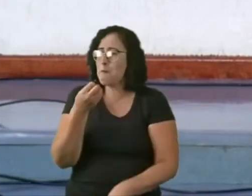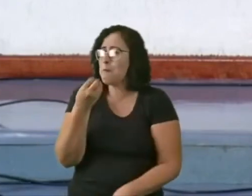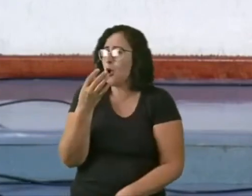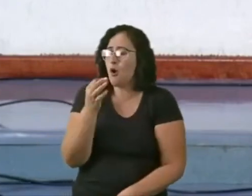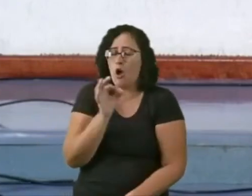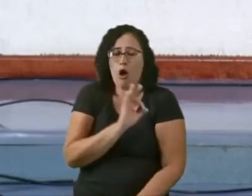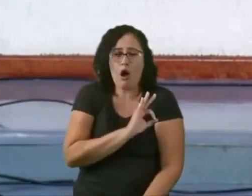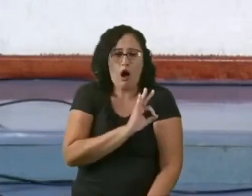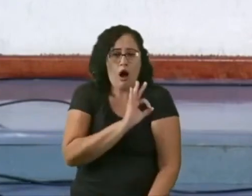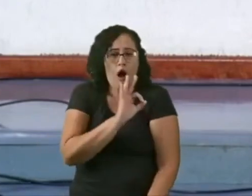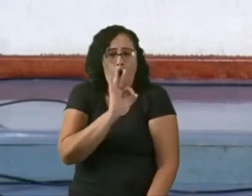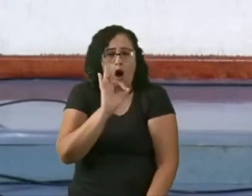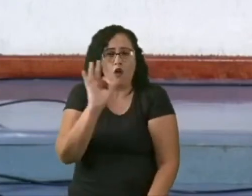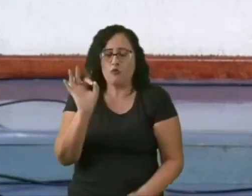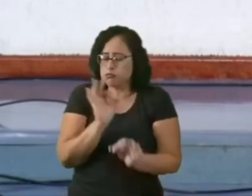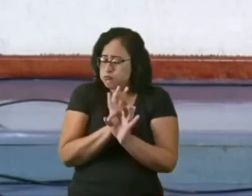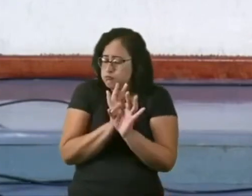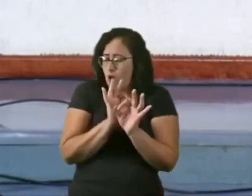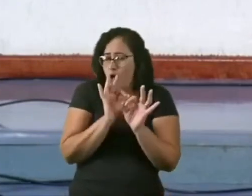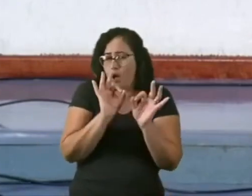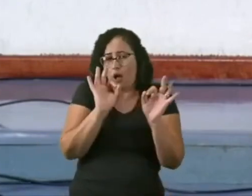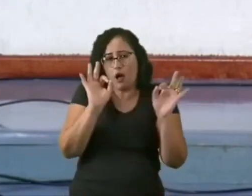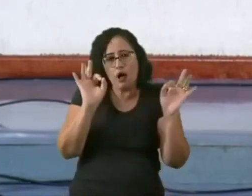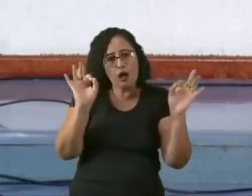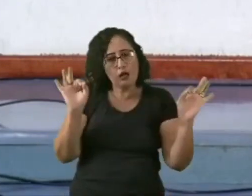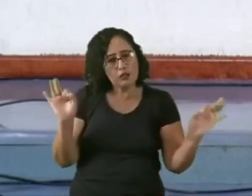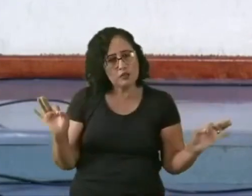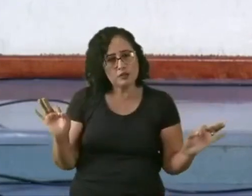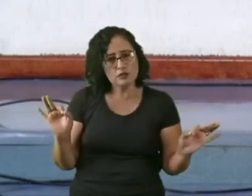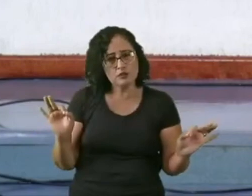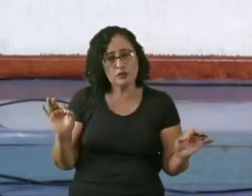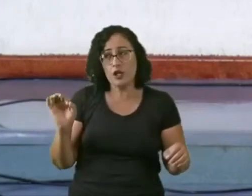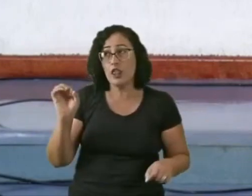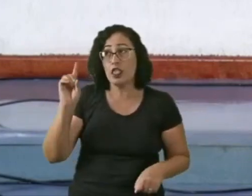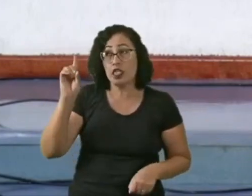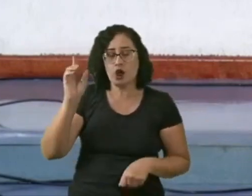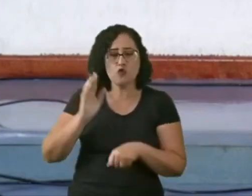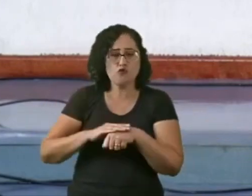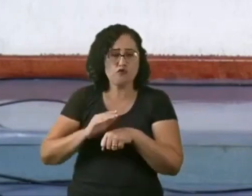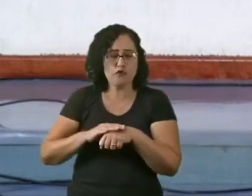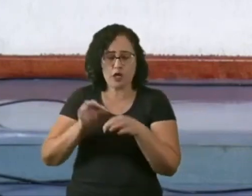criou foi perfeito. E Ele criou você também.